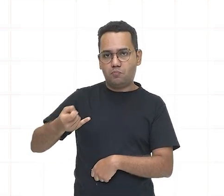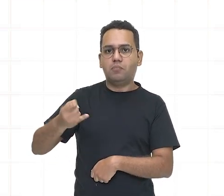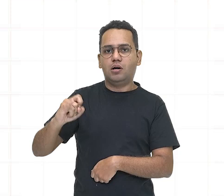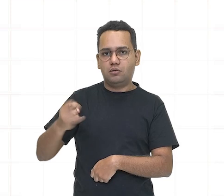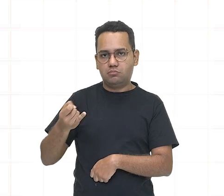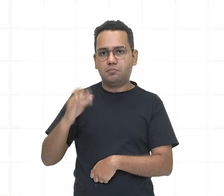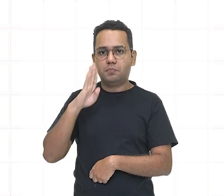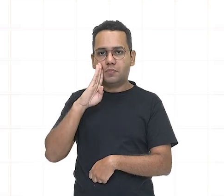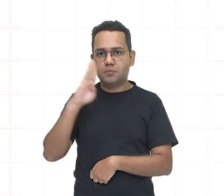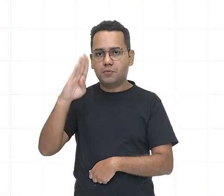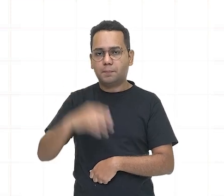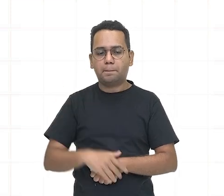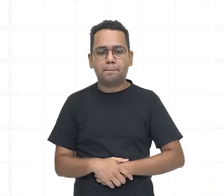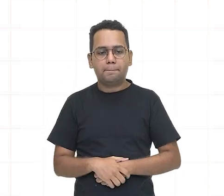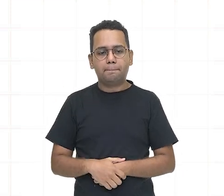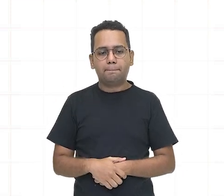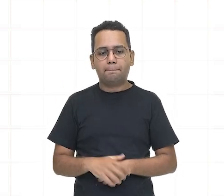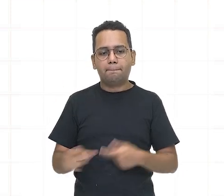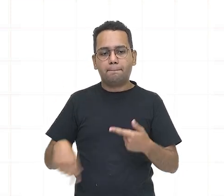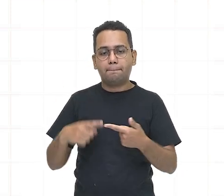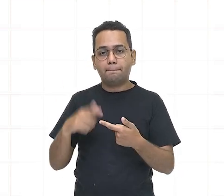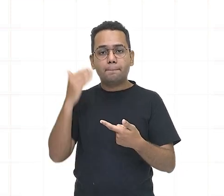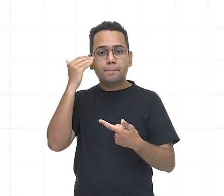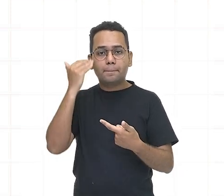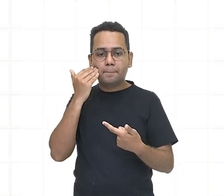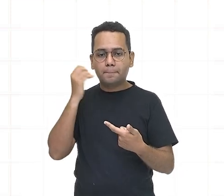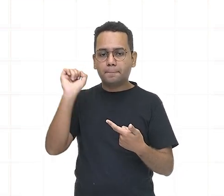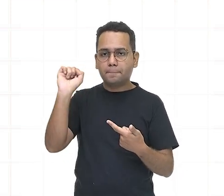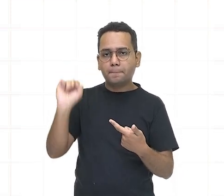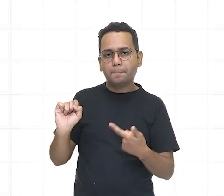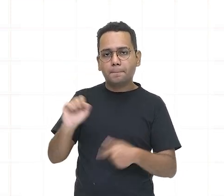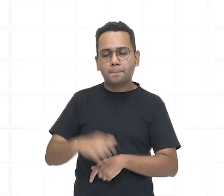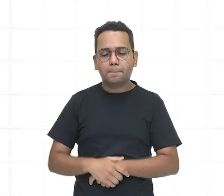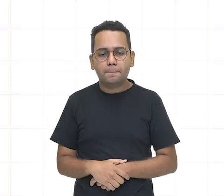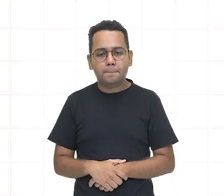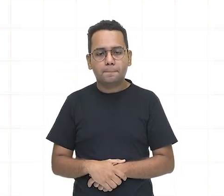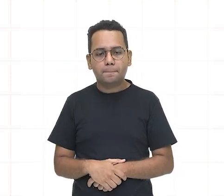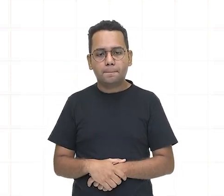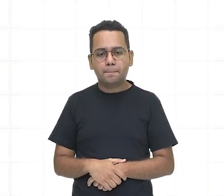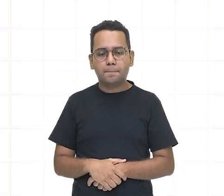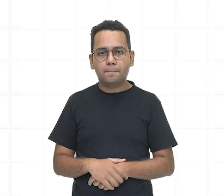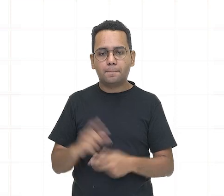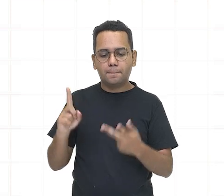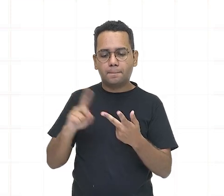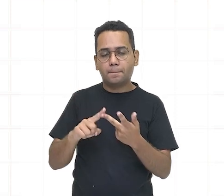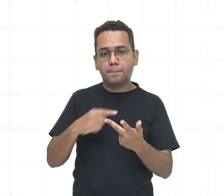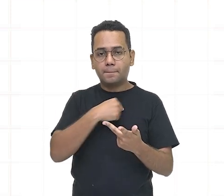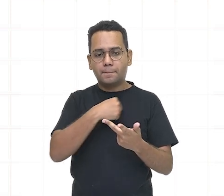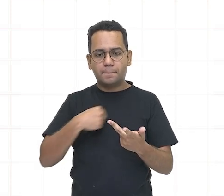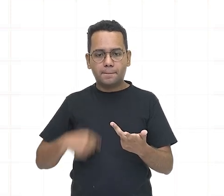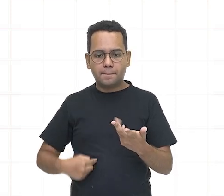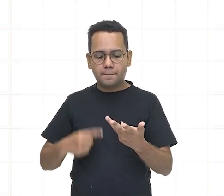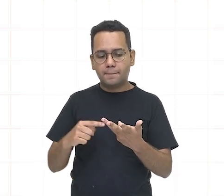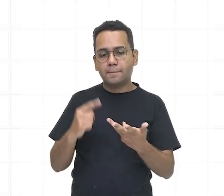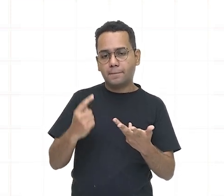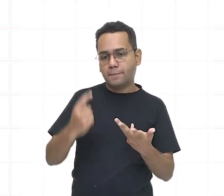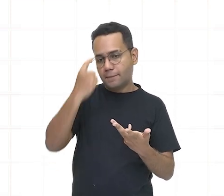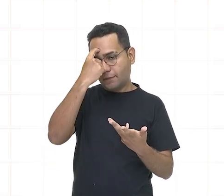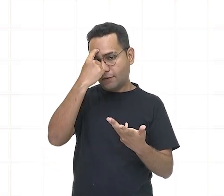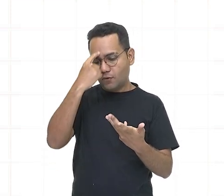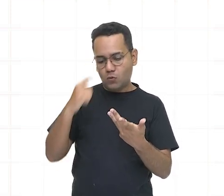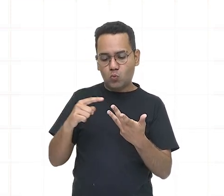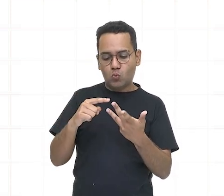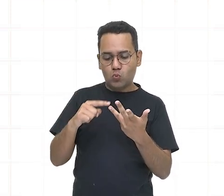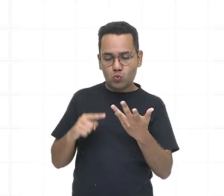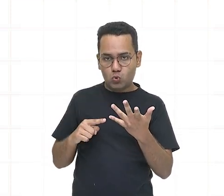principais destaques também, assim como a Coreia do Sul e esses dois países, gente, a China e a Índia, que acabam